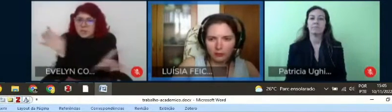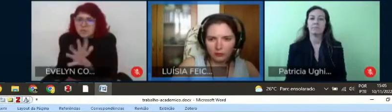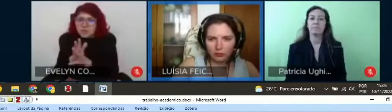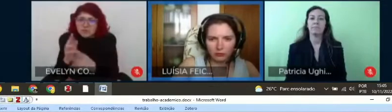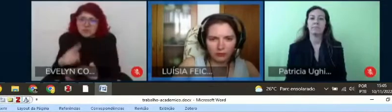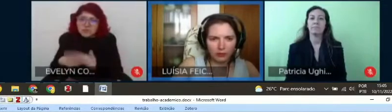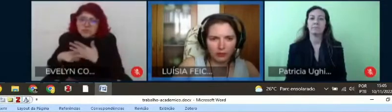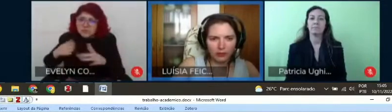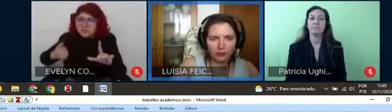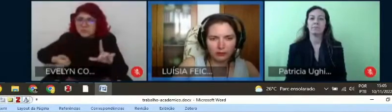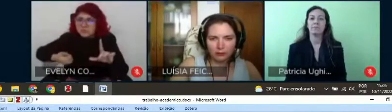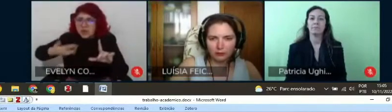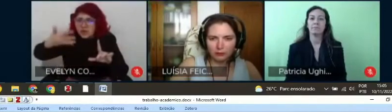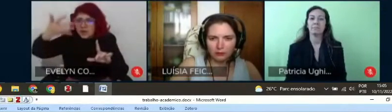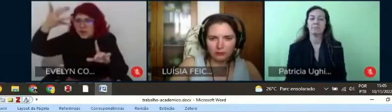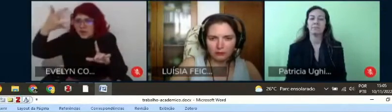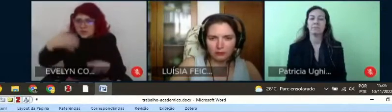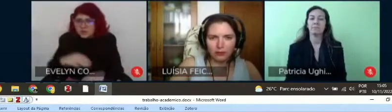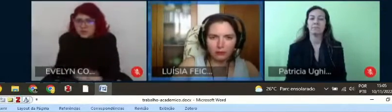ele arrumadinho